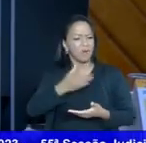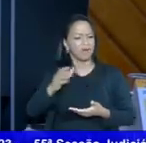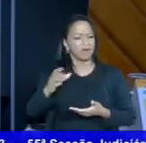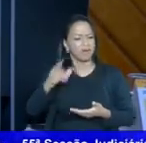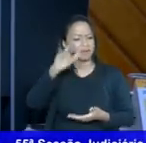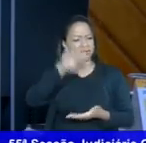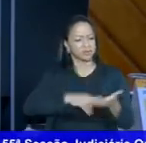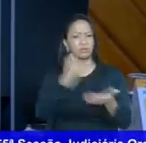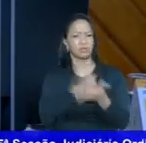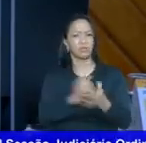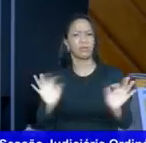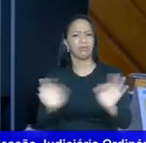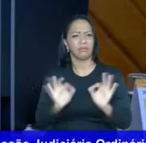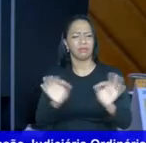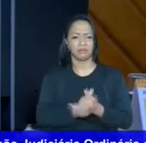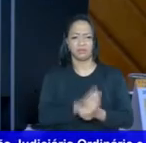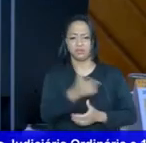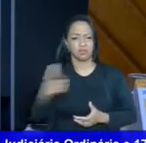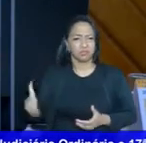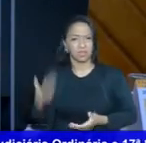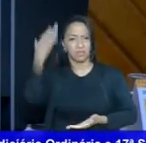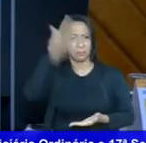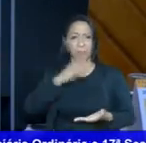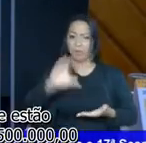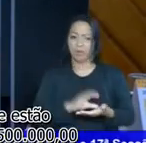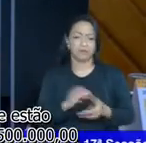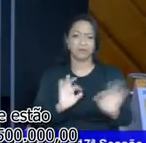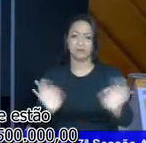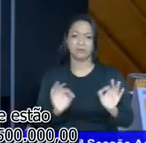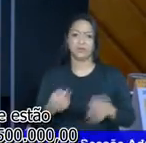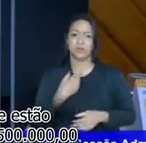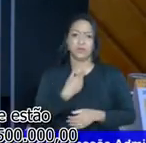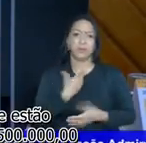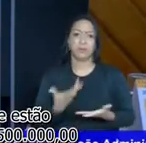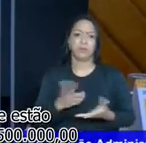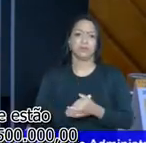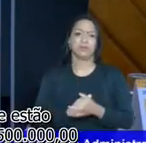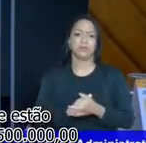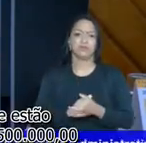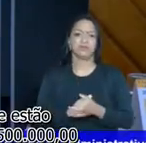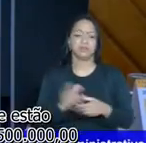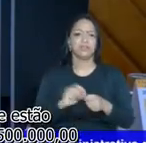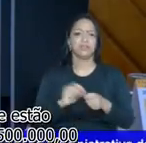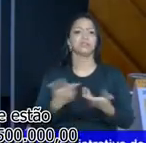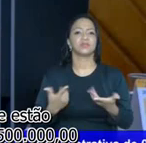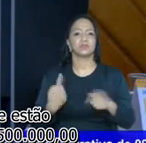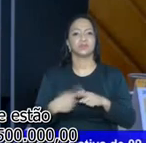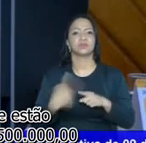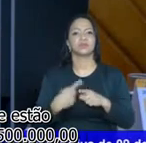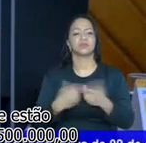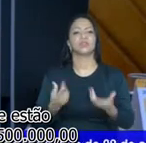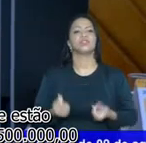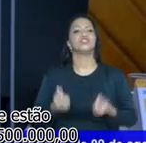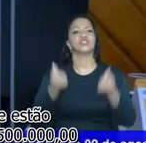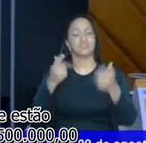documentalmente, esse ato é inexistente porque não foi provado. Eu não posso presumir que ele realizou, porque estamos tratando de verba pública, e